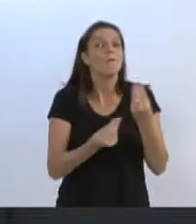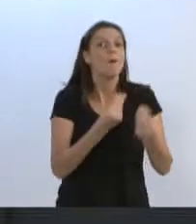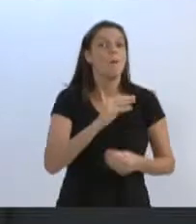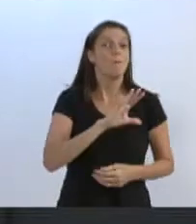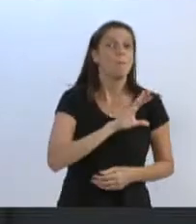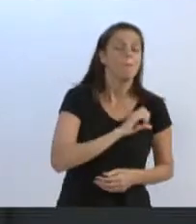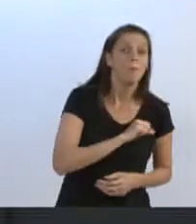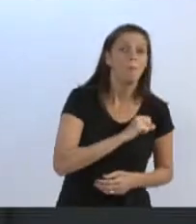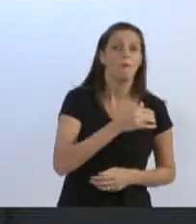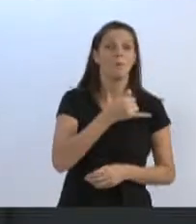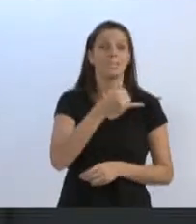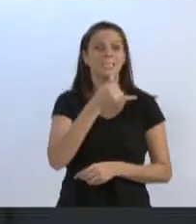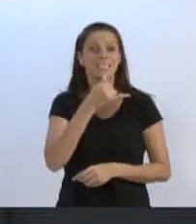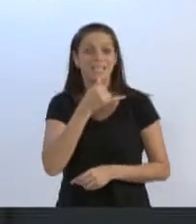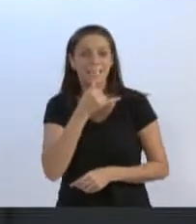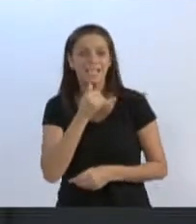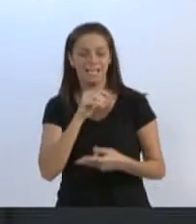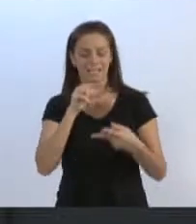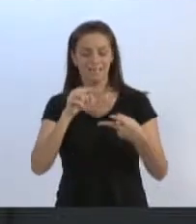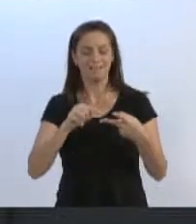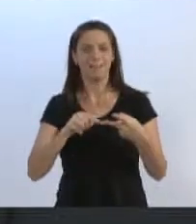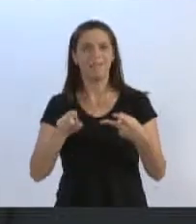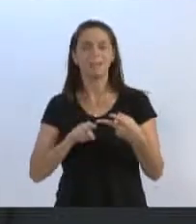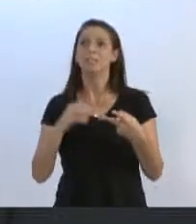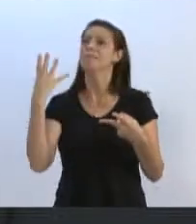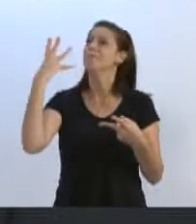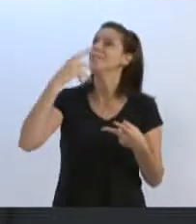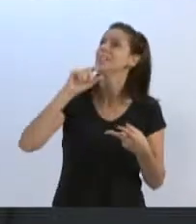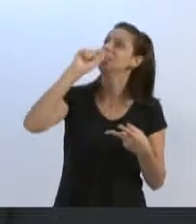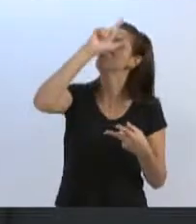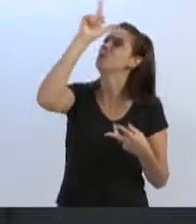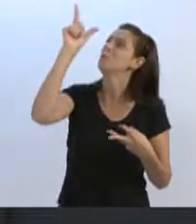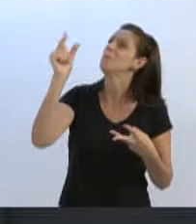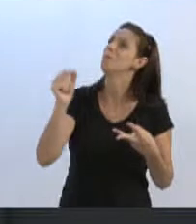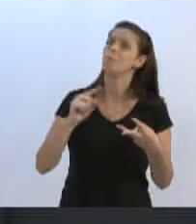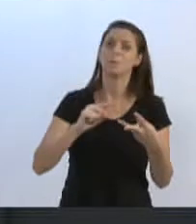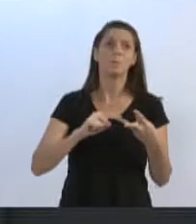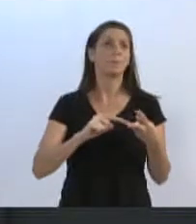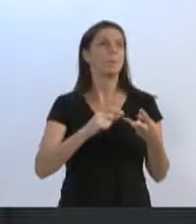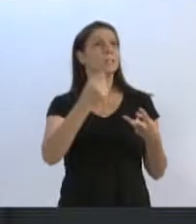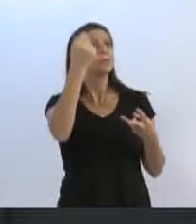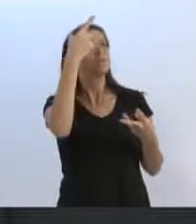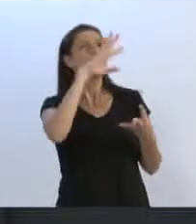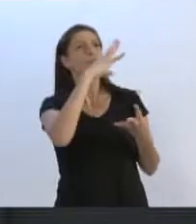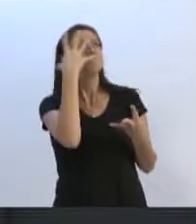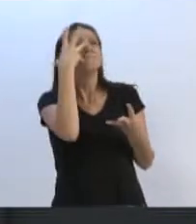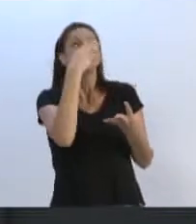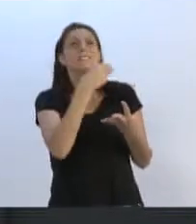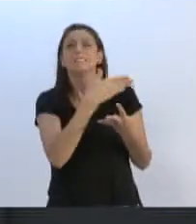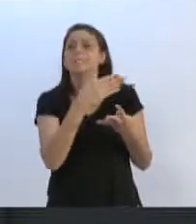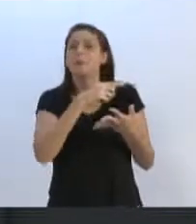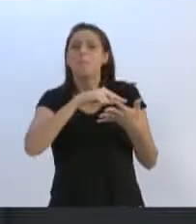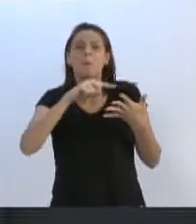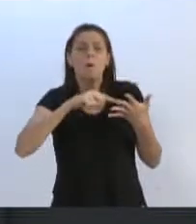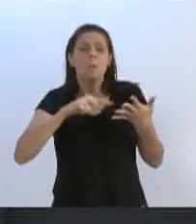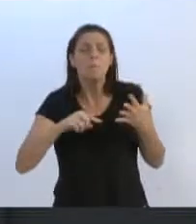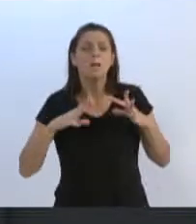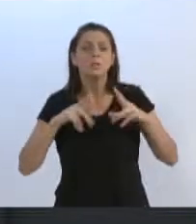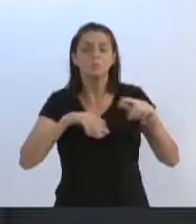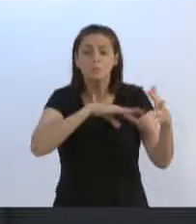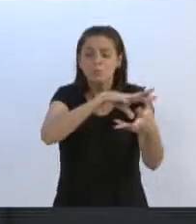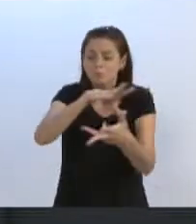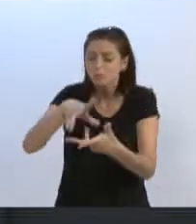tristeza definiu as belezas da lua definir os beleza do sol definiu as belezas do universo